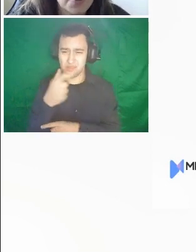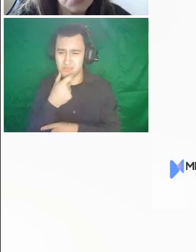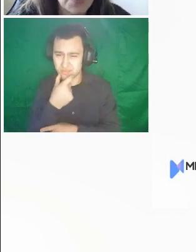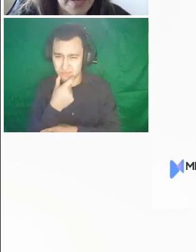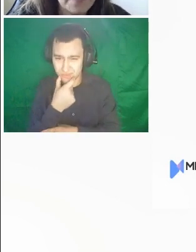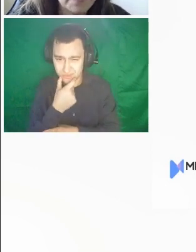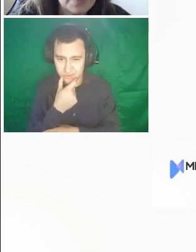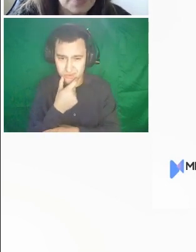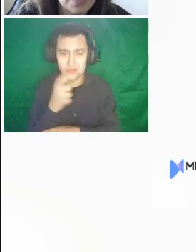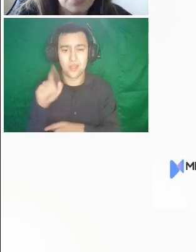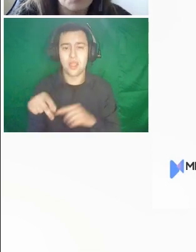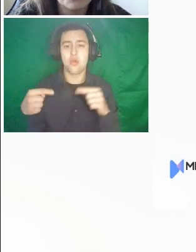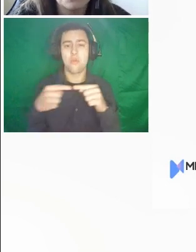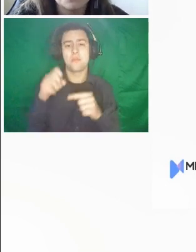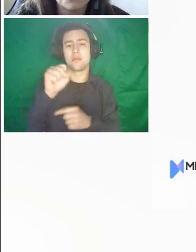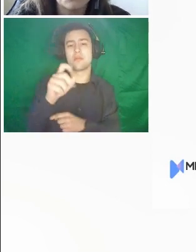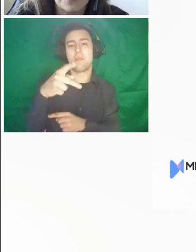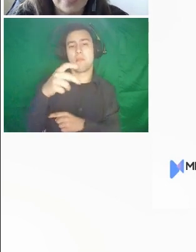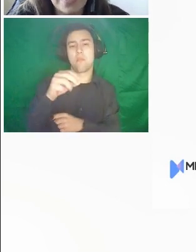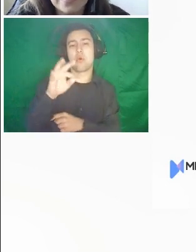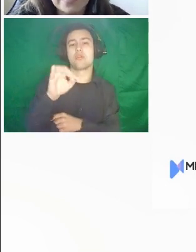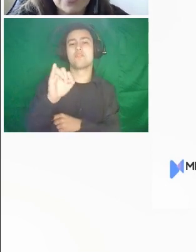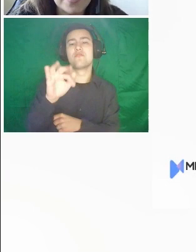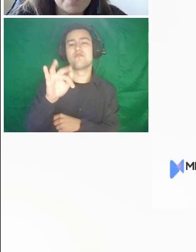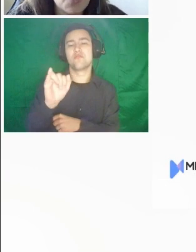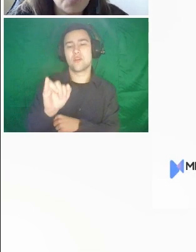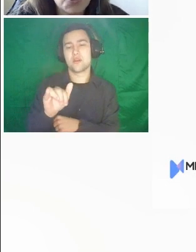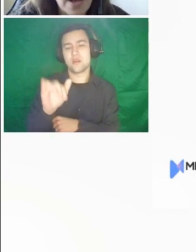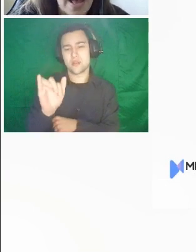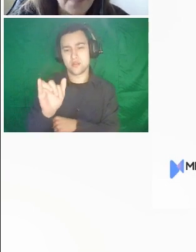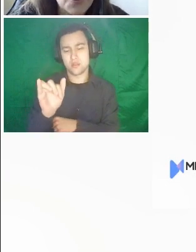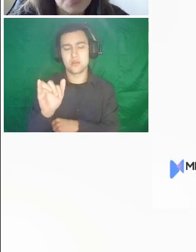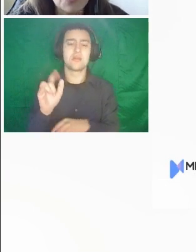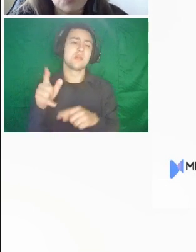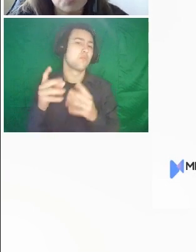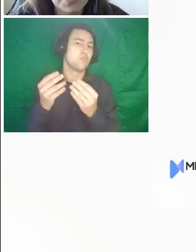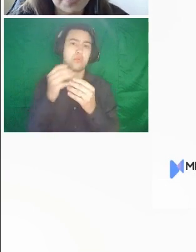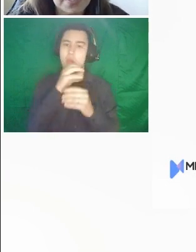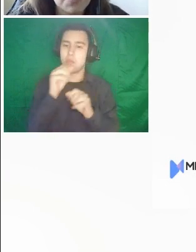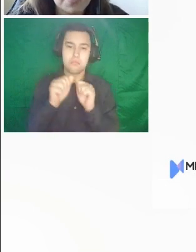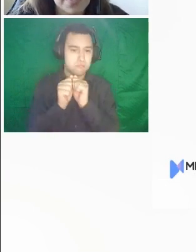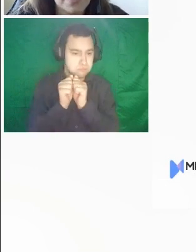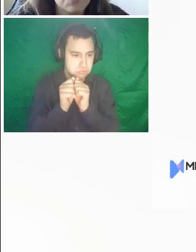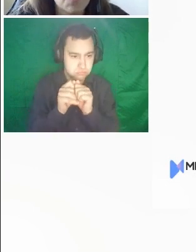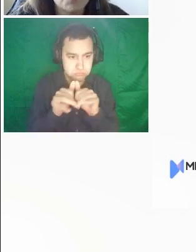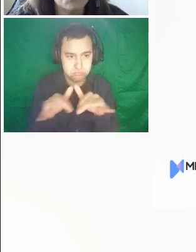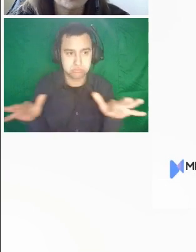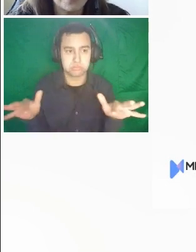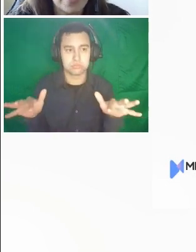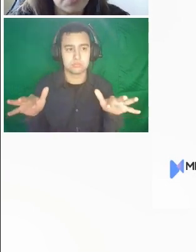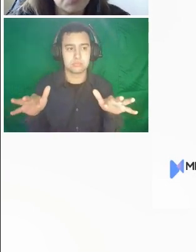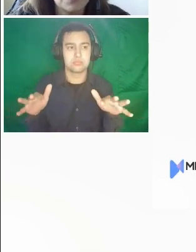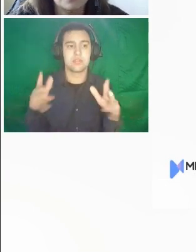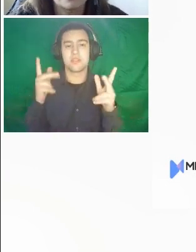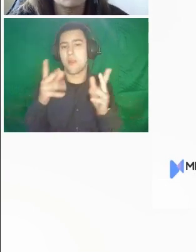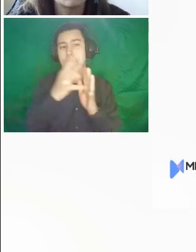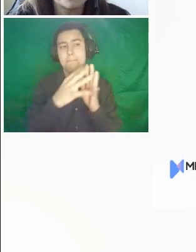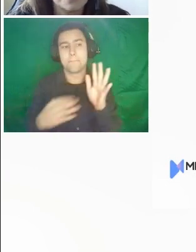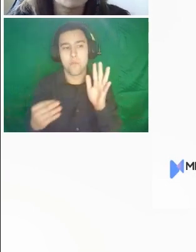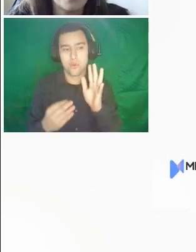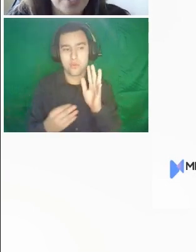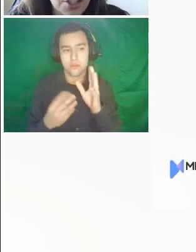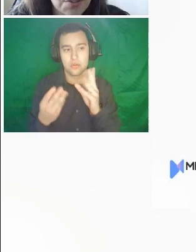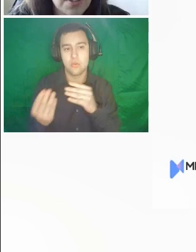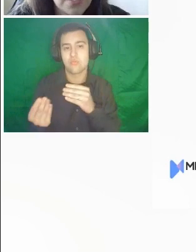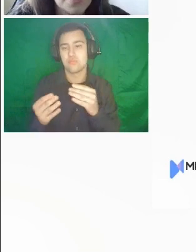modelo Spotify o modelo Spotify ele se disseminou muito rápido aí nos últimos anos né como um modelo de